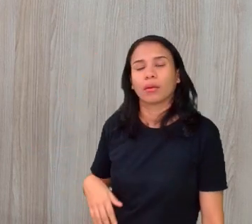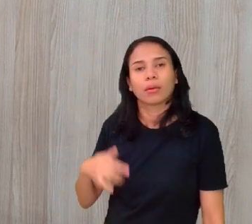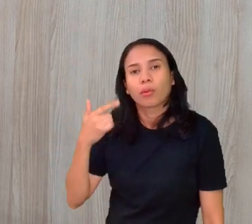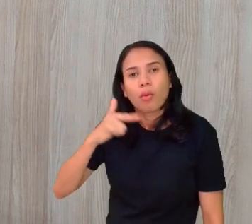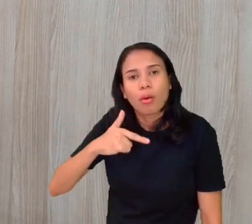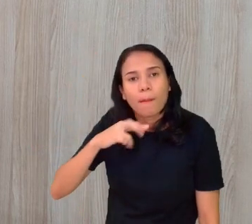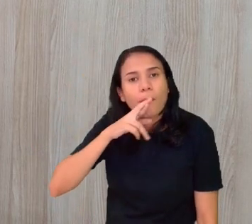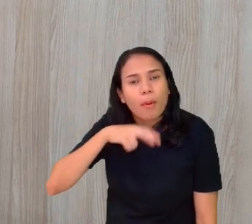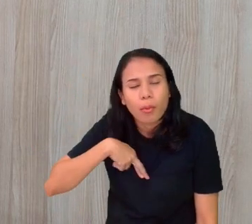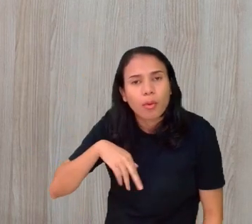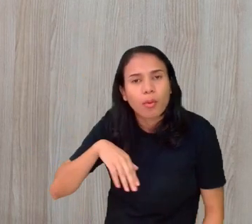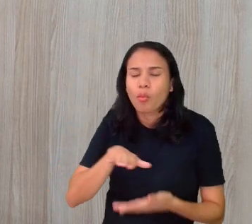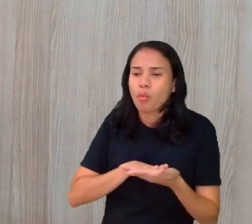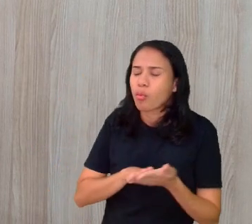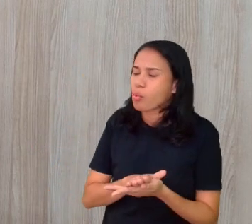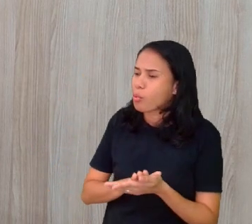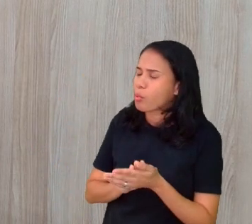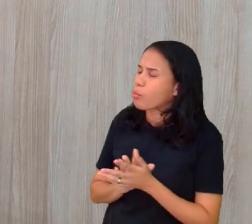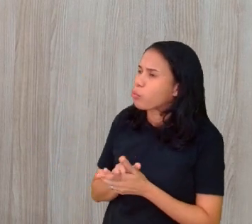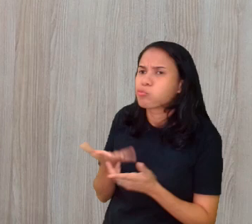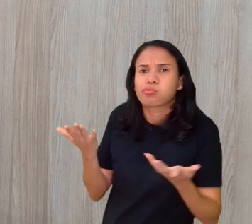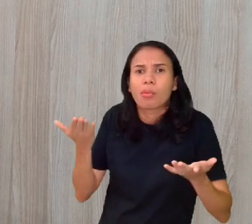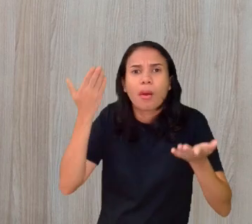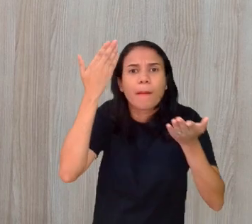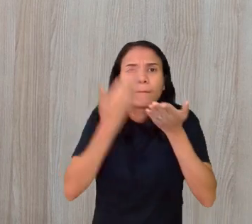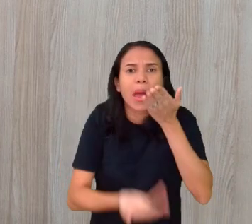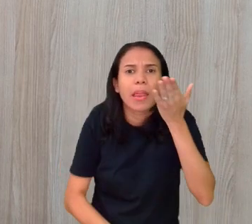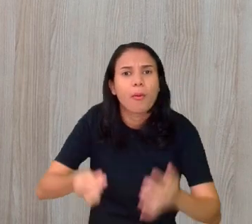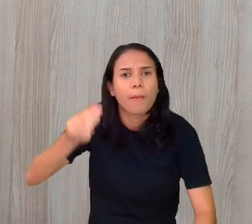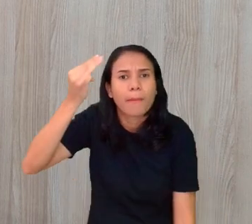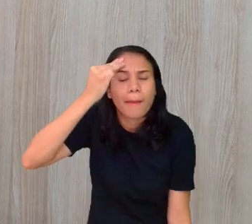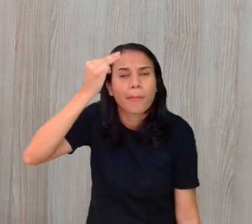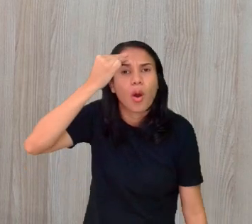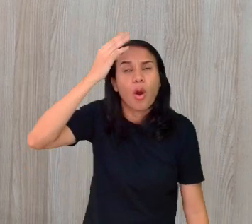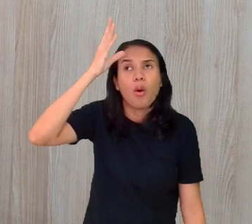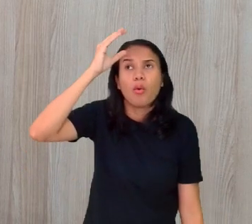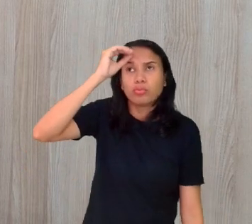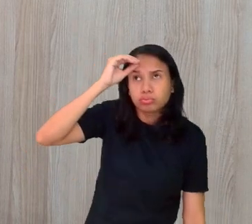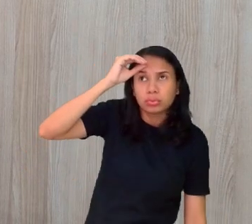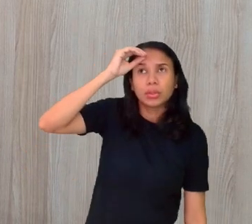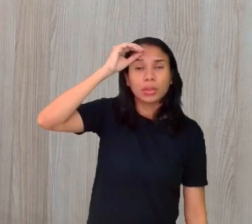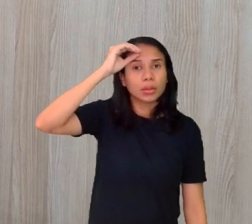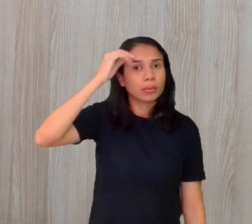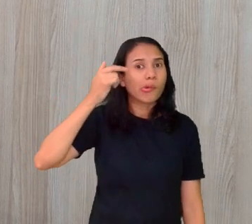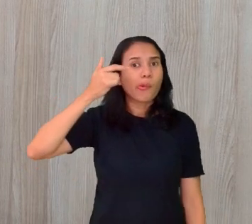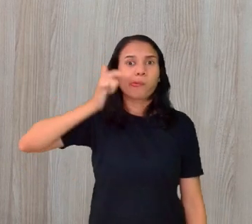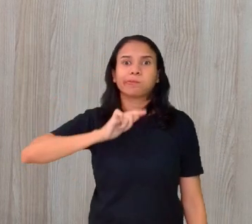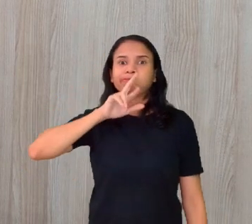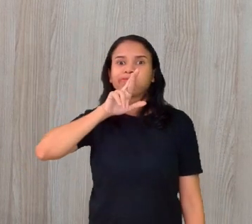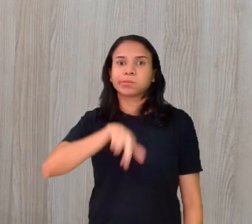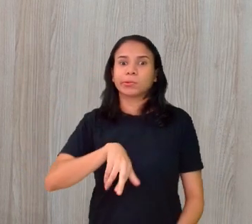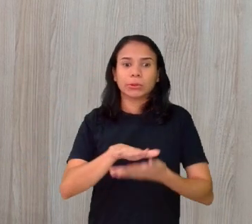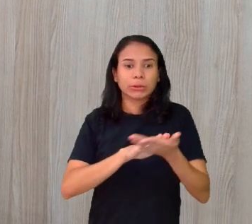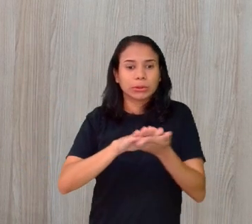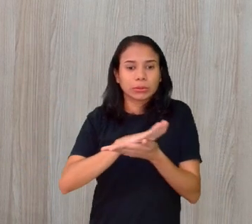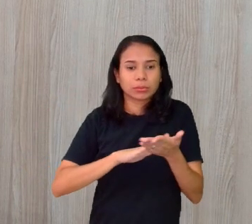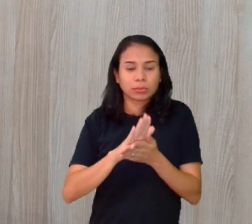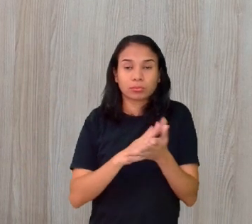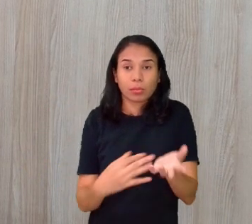responder nada. Ela perdeu a memória e não consegue responder nada.